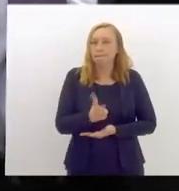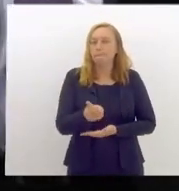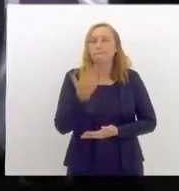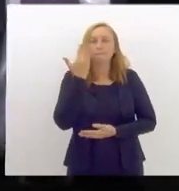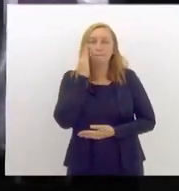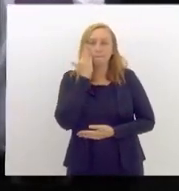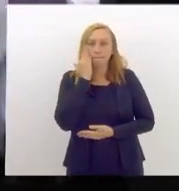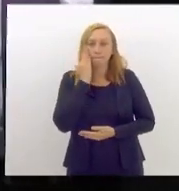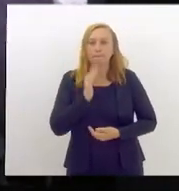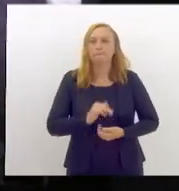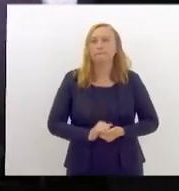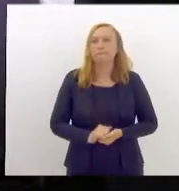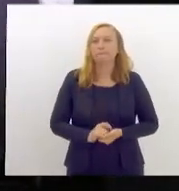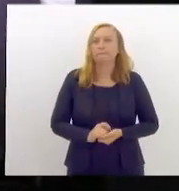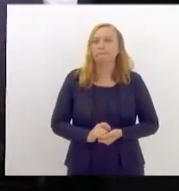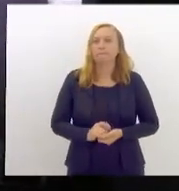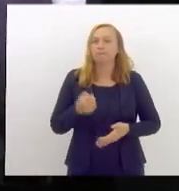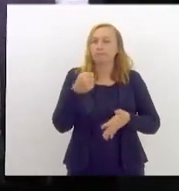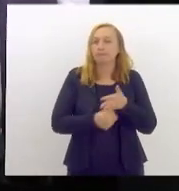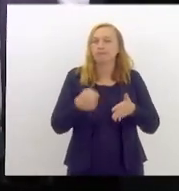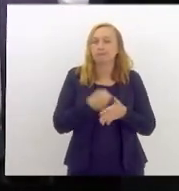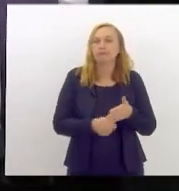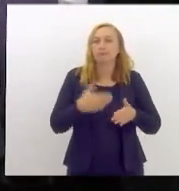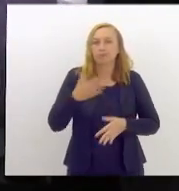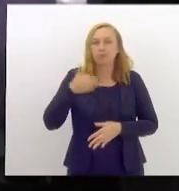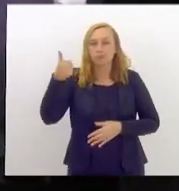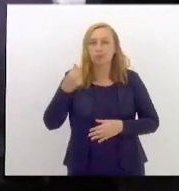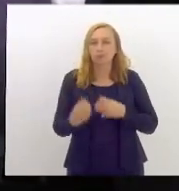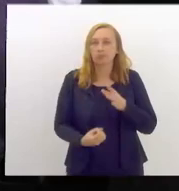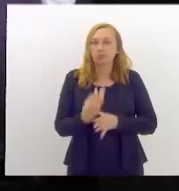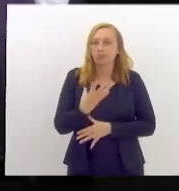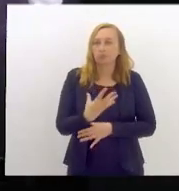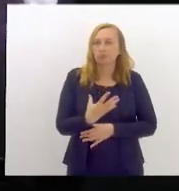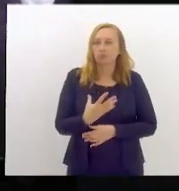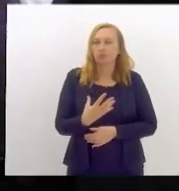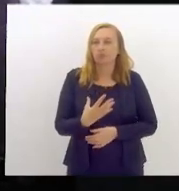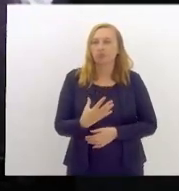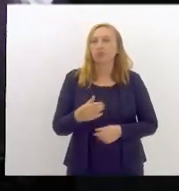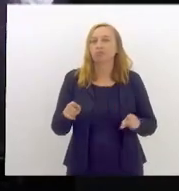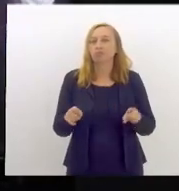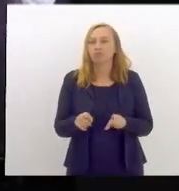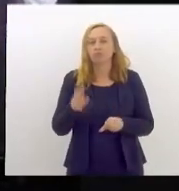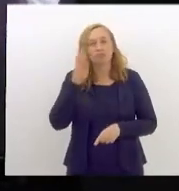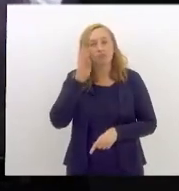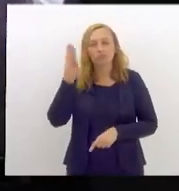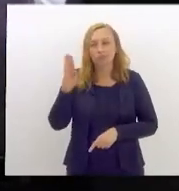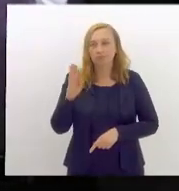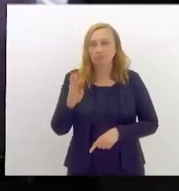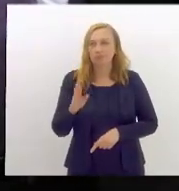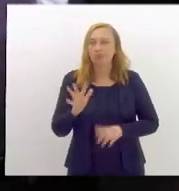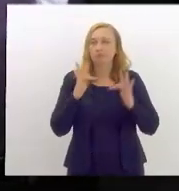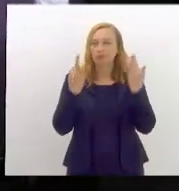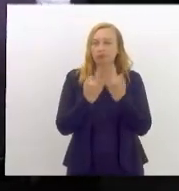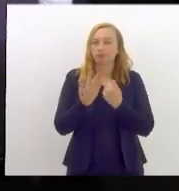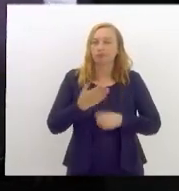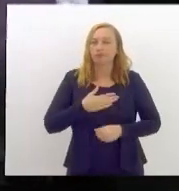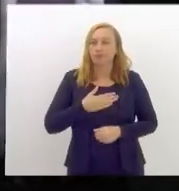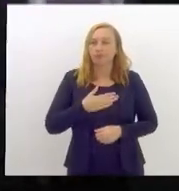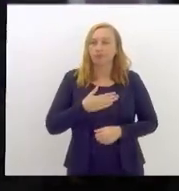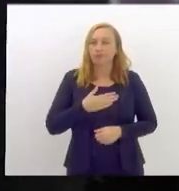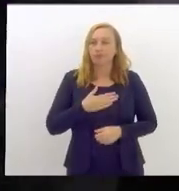entenderam a luta pela melhor produtividade e principalmente a minha família